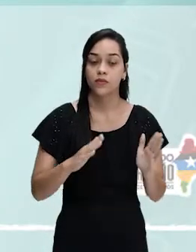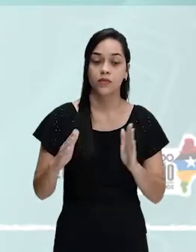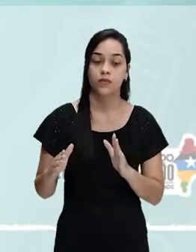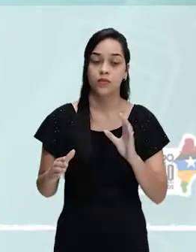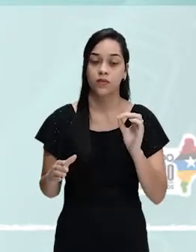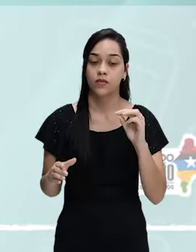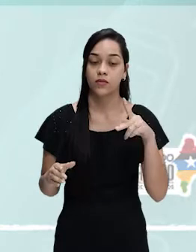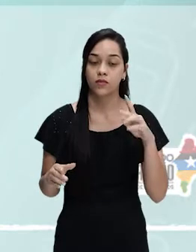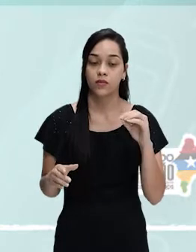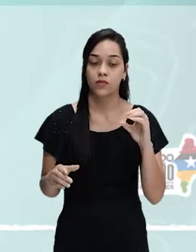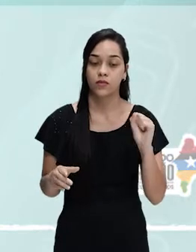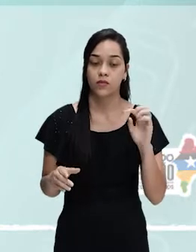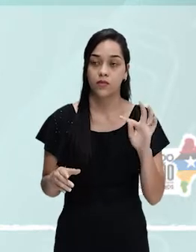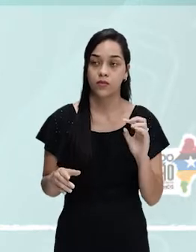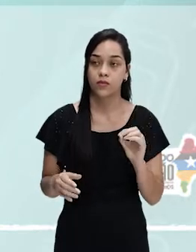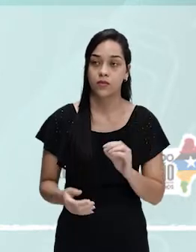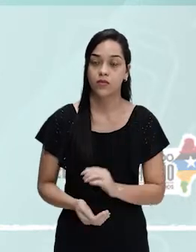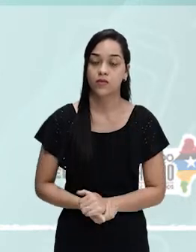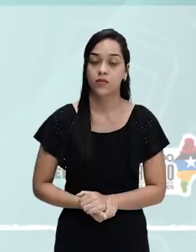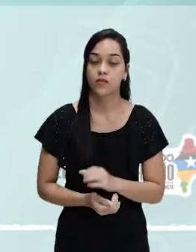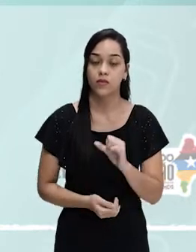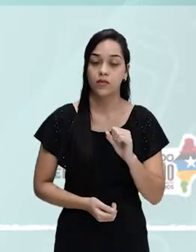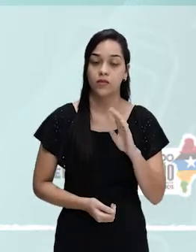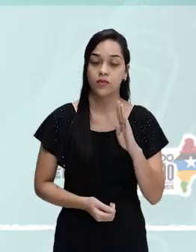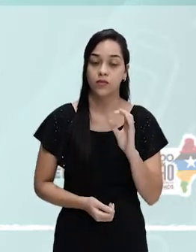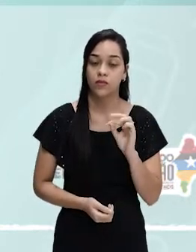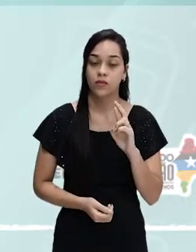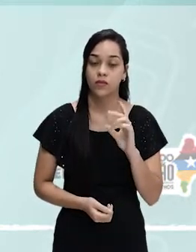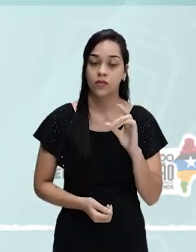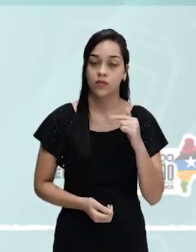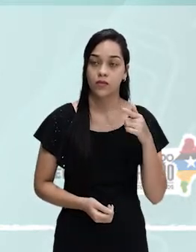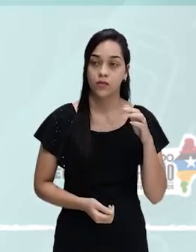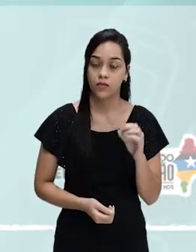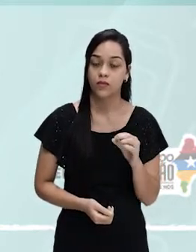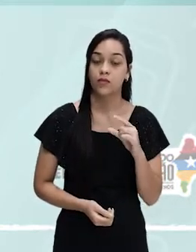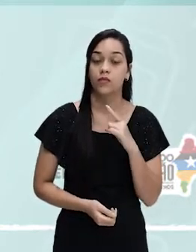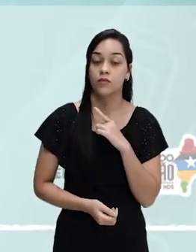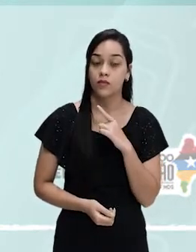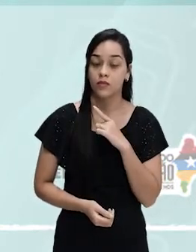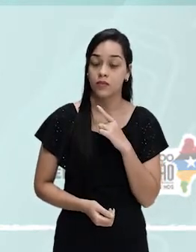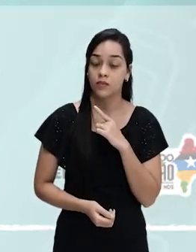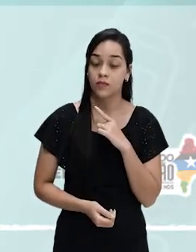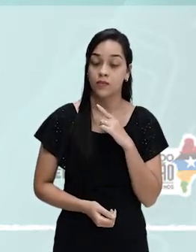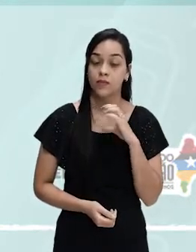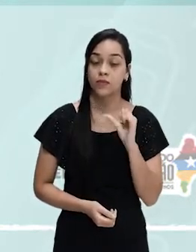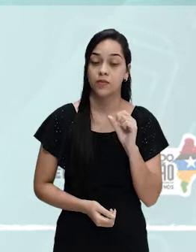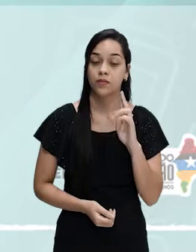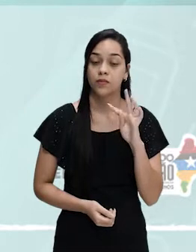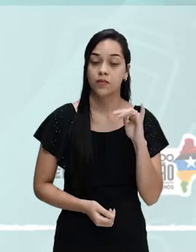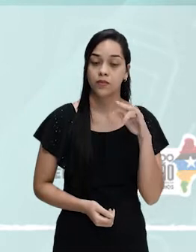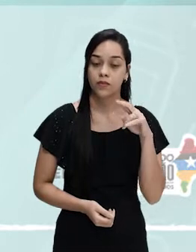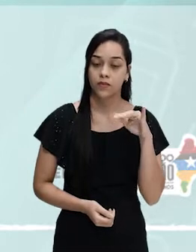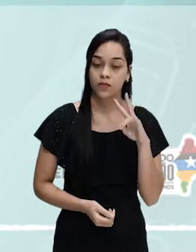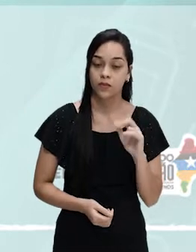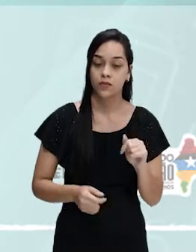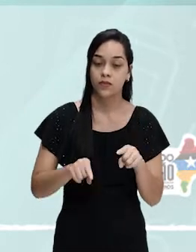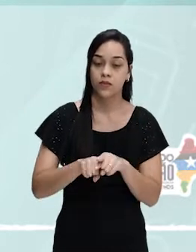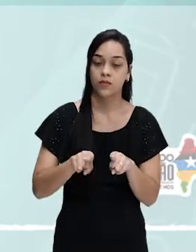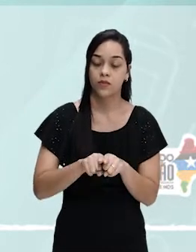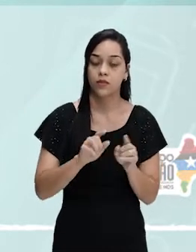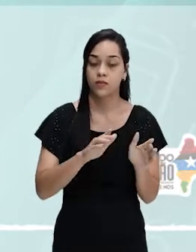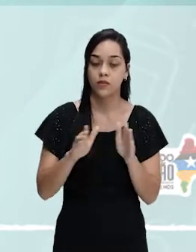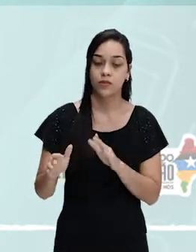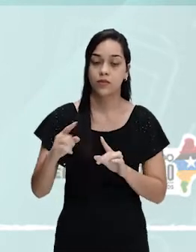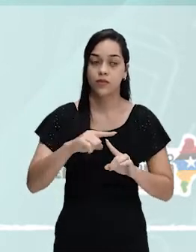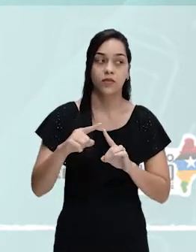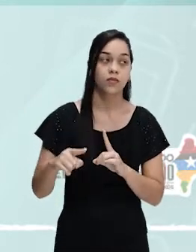composto por coordenação, não, por subordinação. Orações subordinadas substantivas e a classificação.